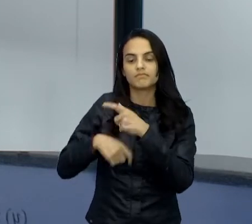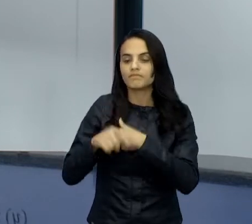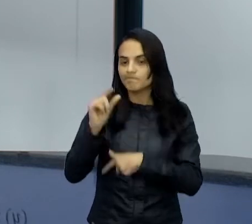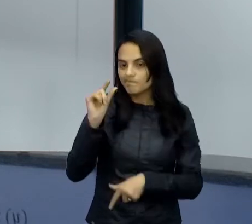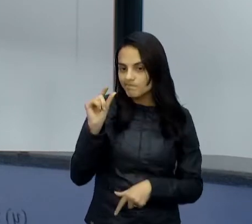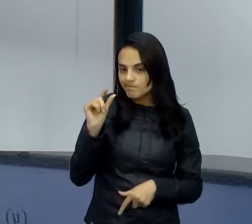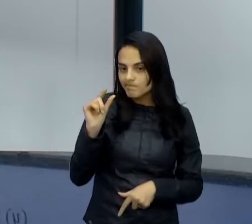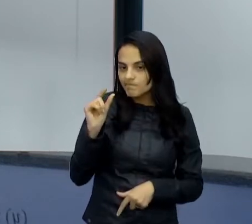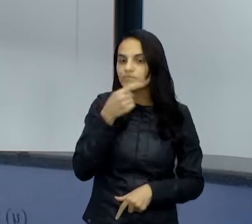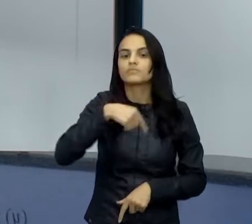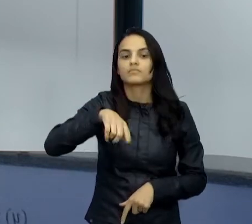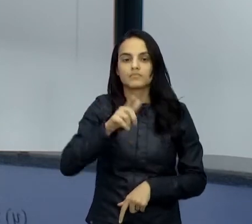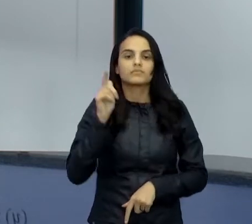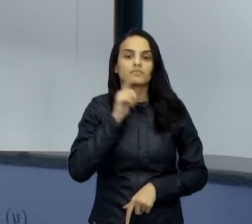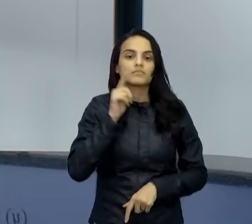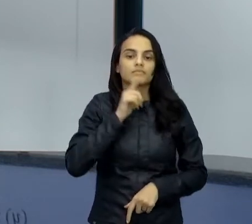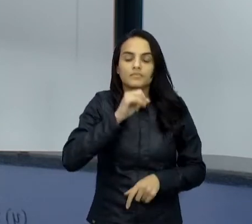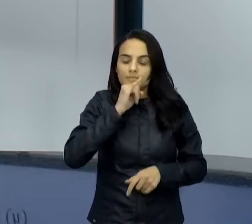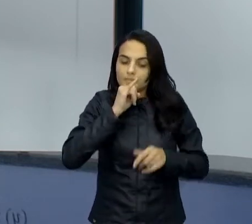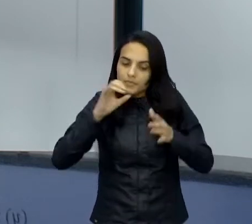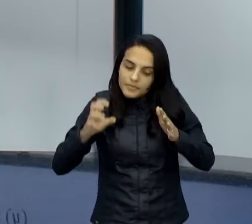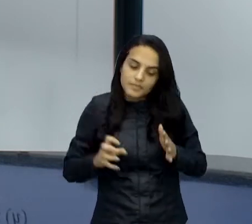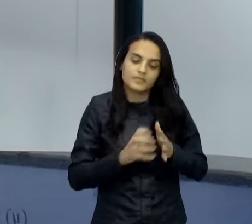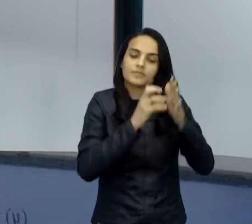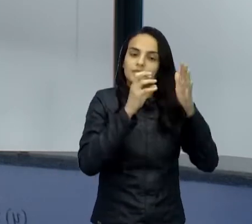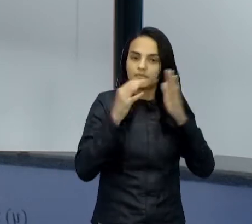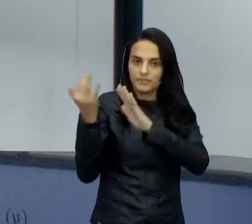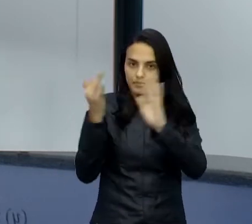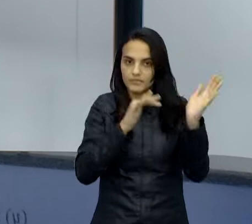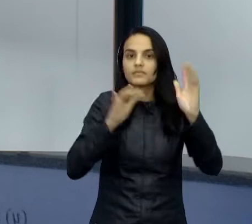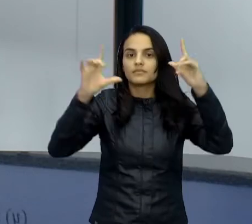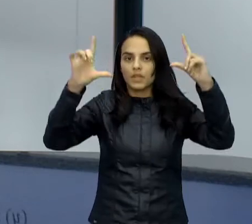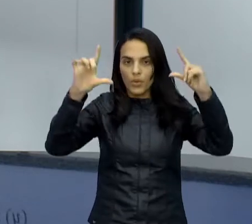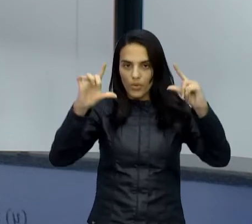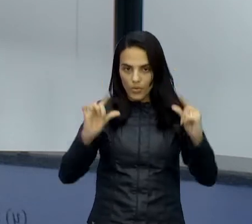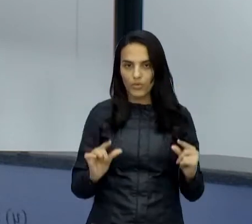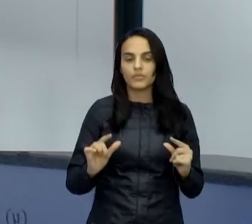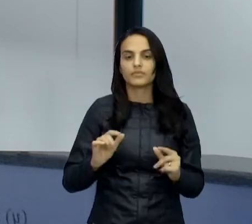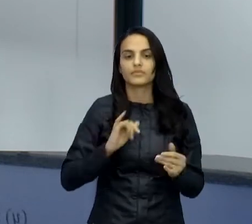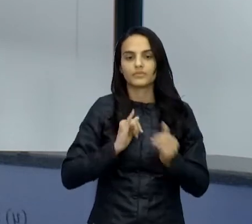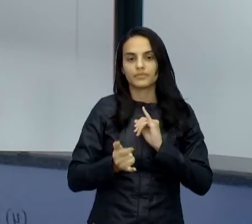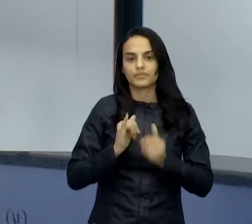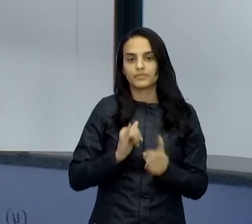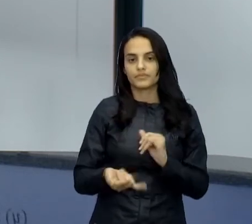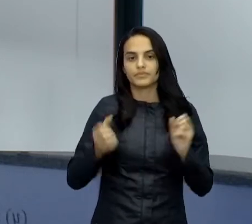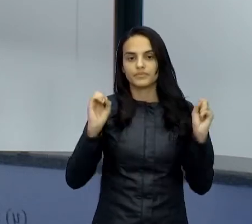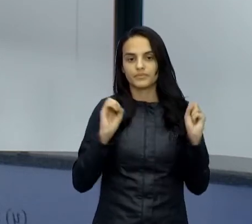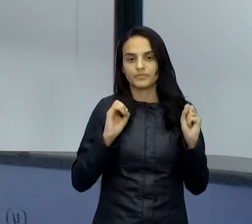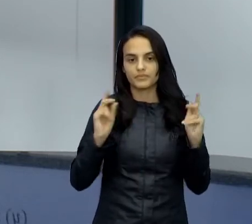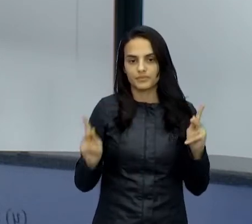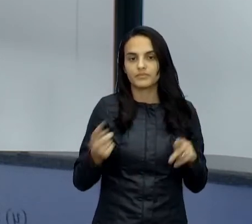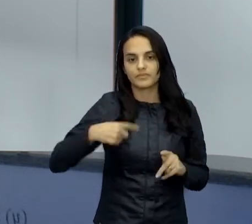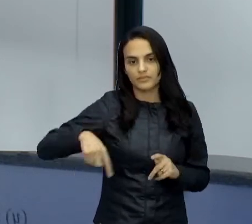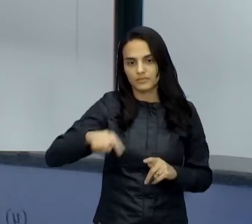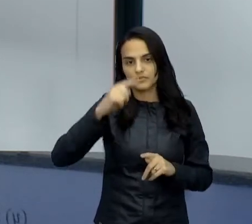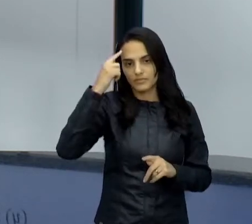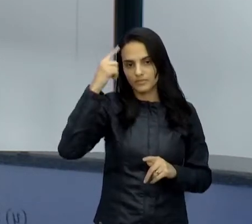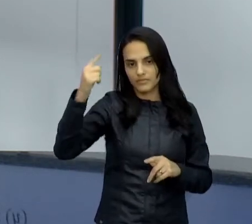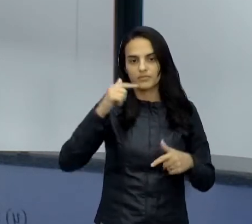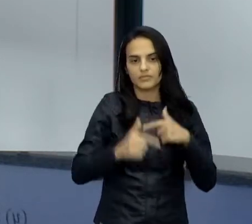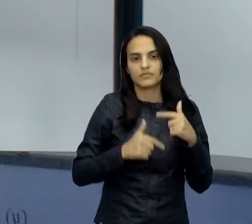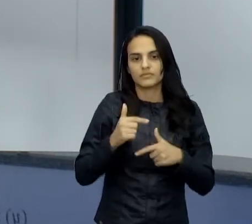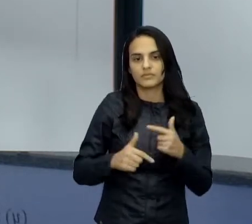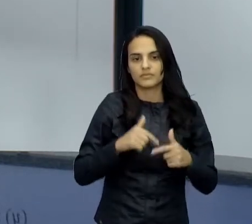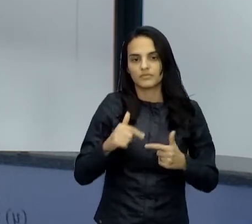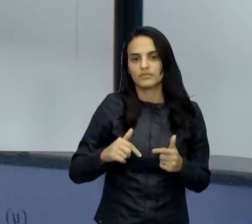a gente consegue causar menos impacto ambiental para a produção dessa eletricidade. tá bom? Então vamos pensar nisso para trabalhar